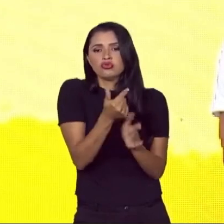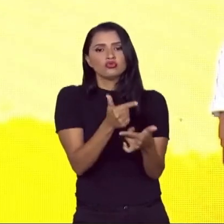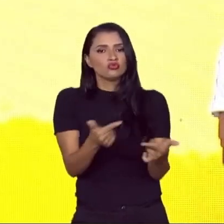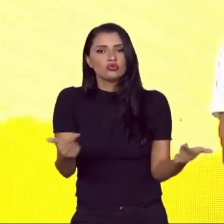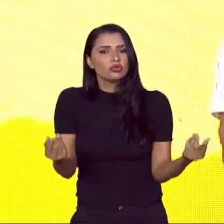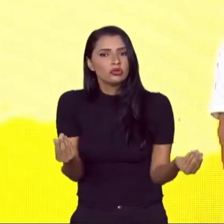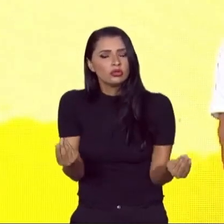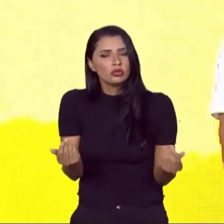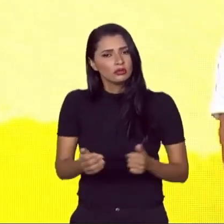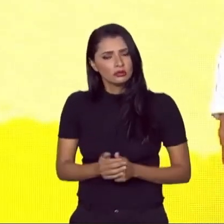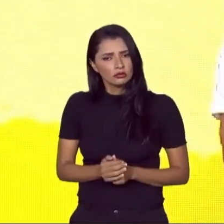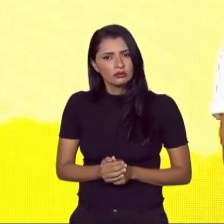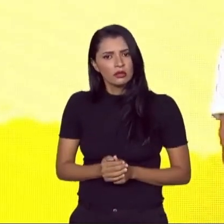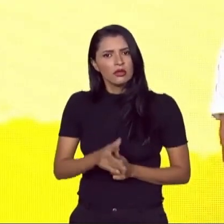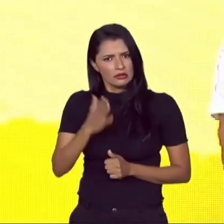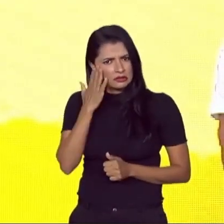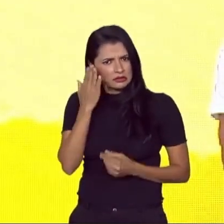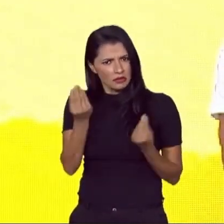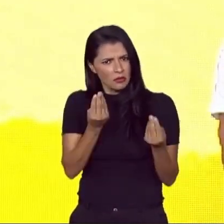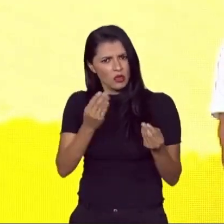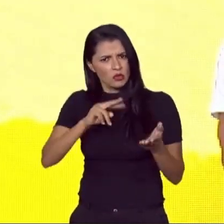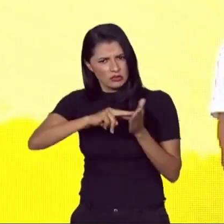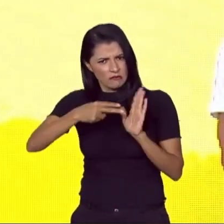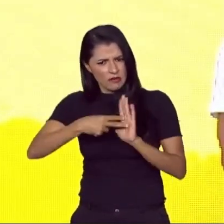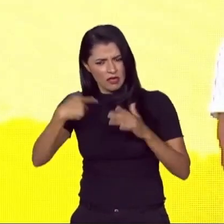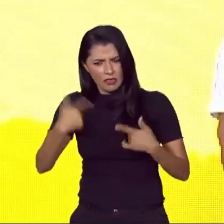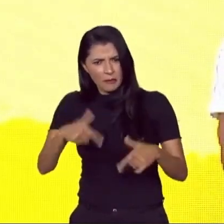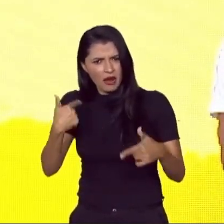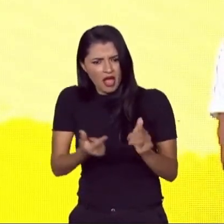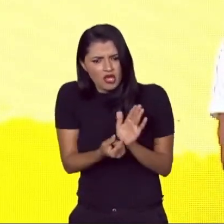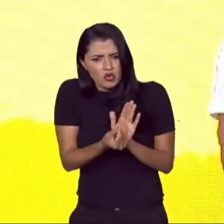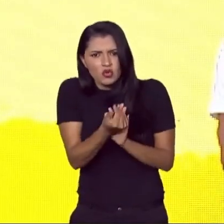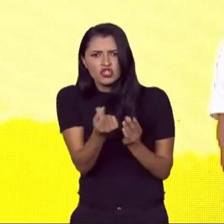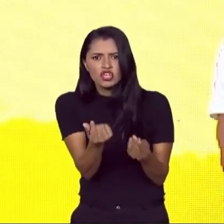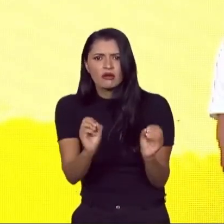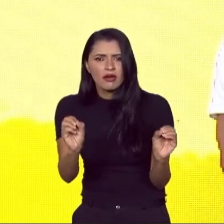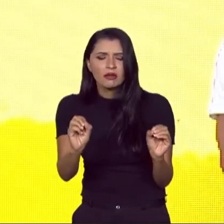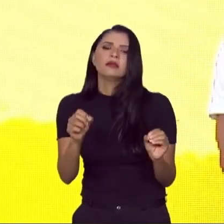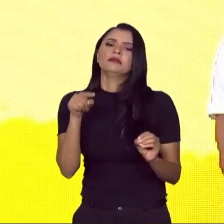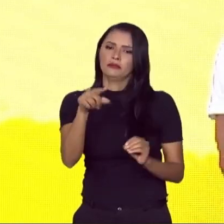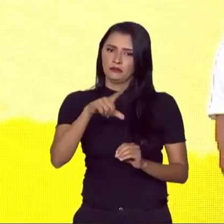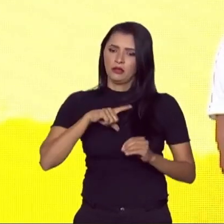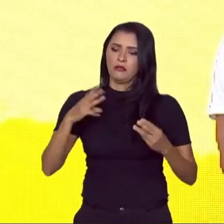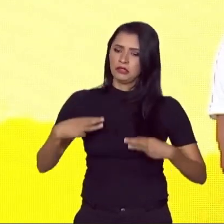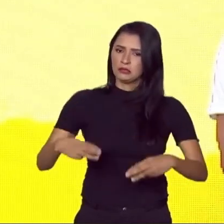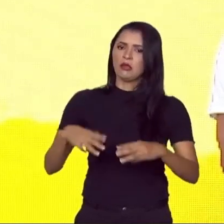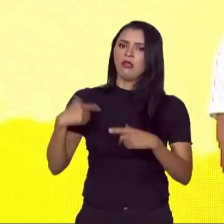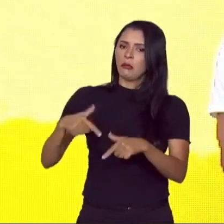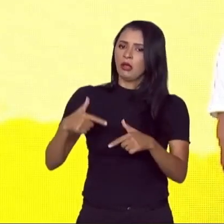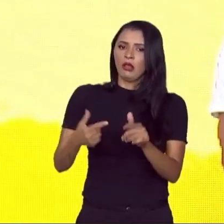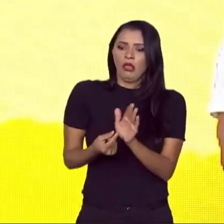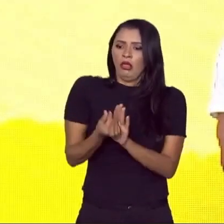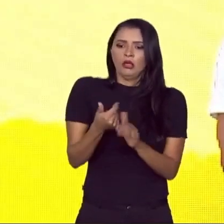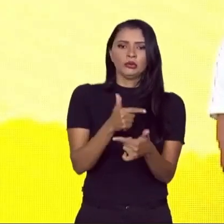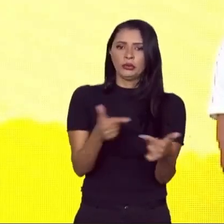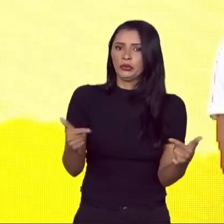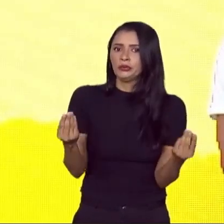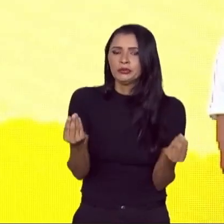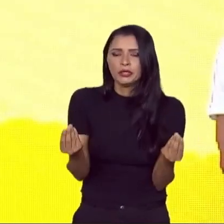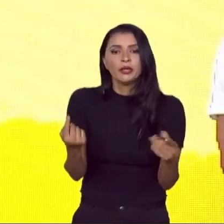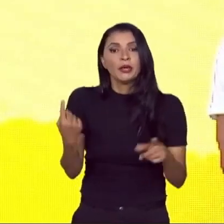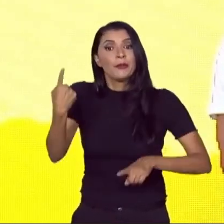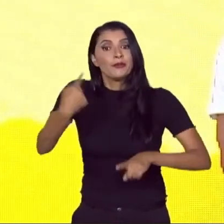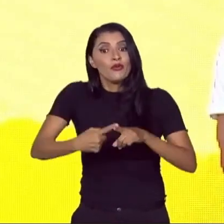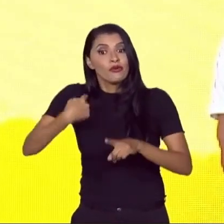Você sabe o que é trabalhar sem orçamento? Pois tem ministério que está trabalhando sem orçamento. Porque